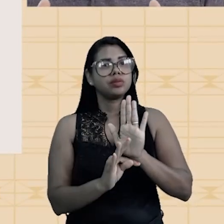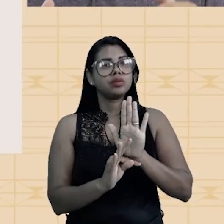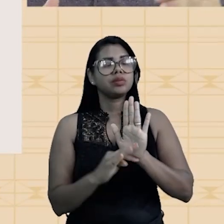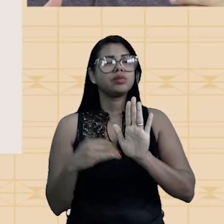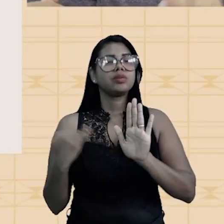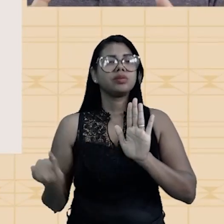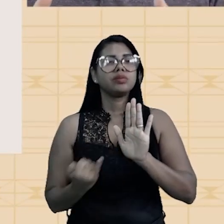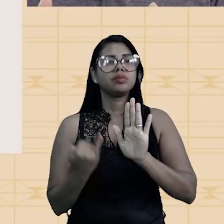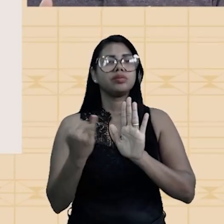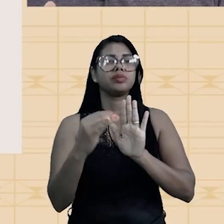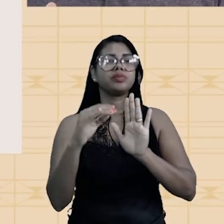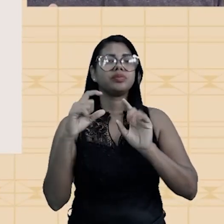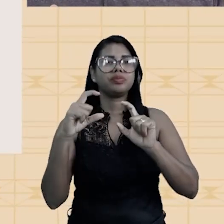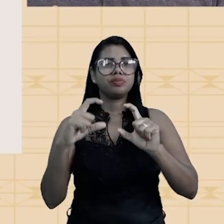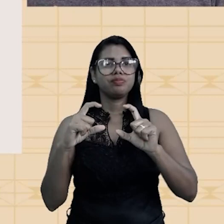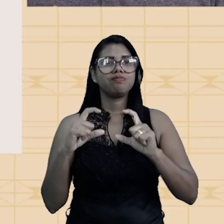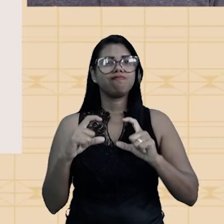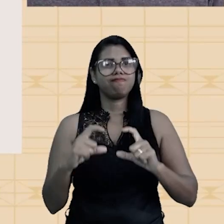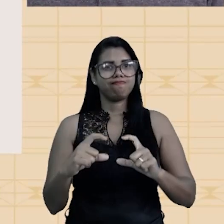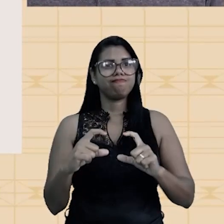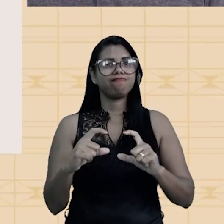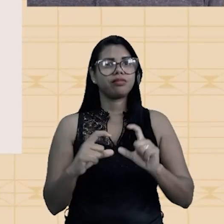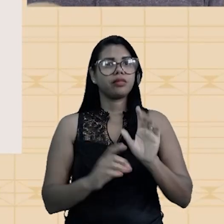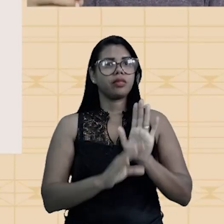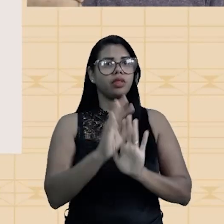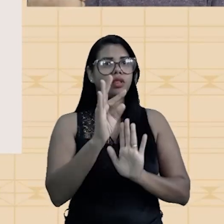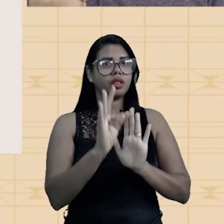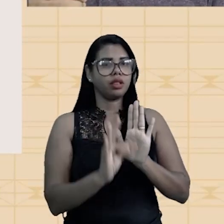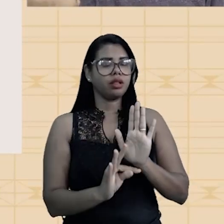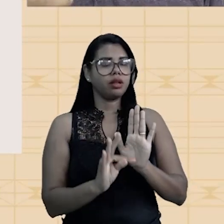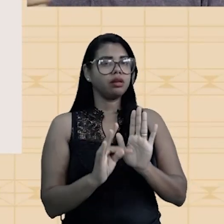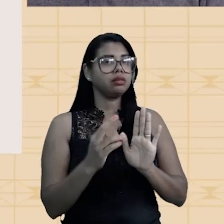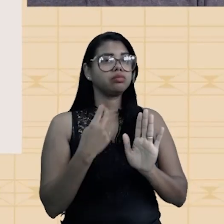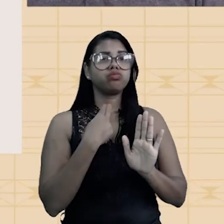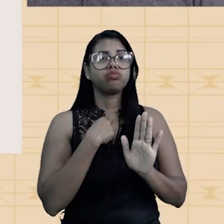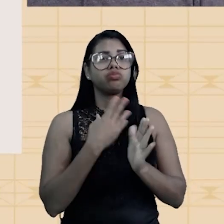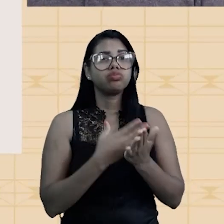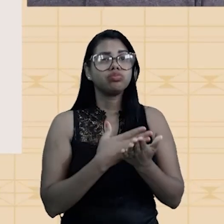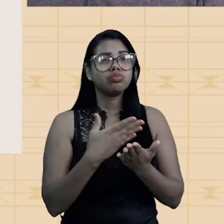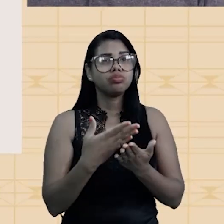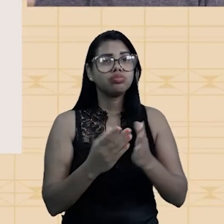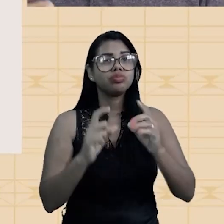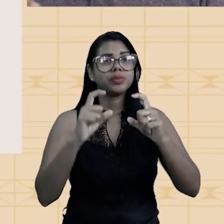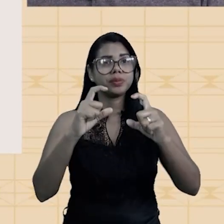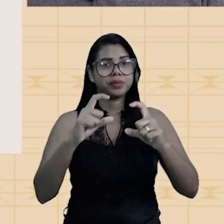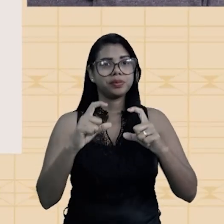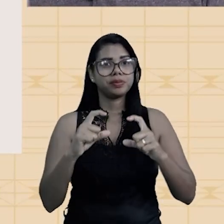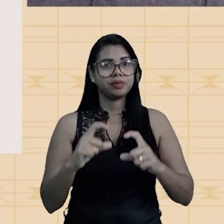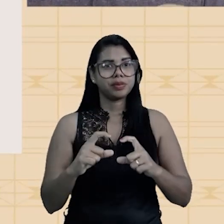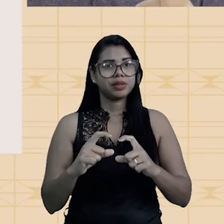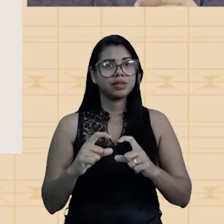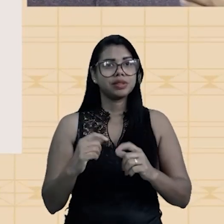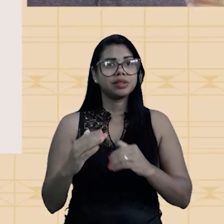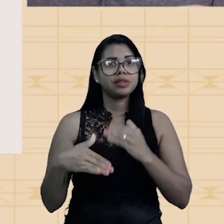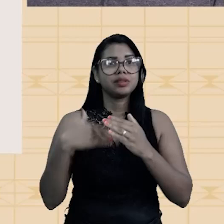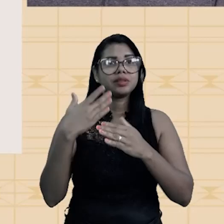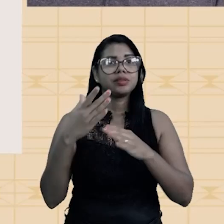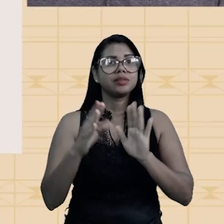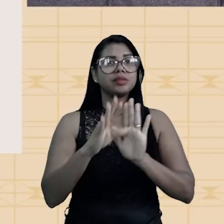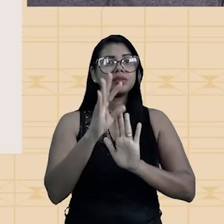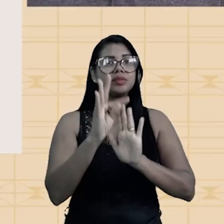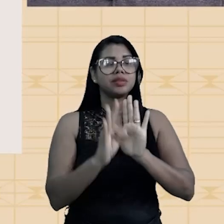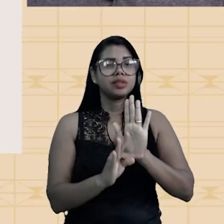conectar o quê? Os parágrafos. Ok? Então, eu não posso iniciar um parágrafo do desenvolvimento sem